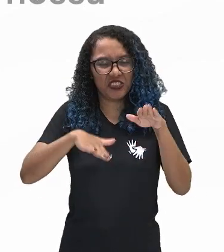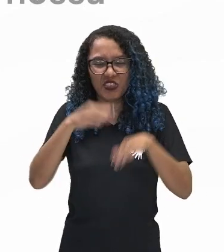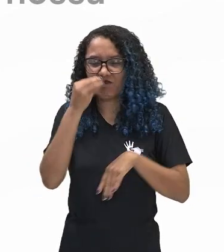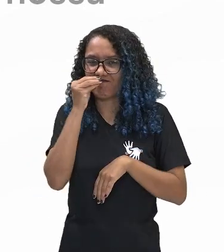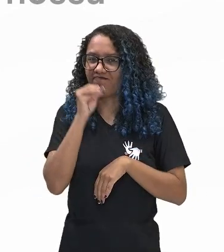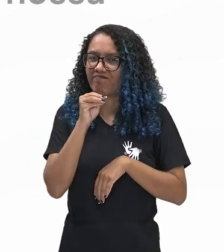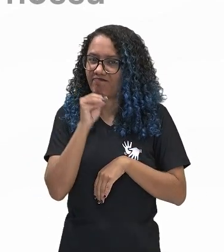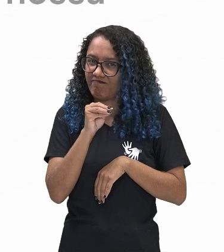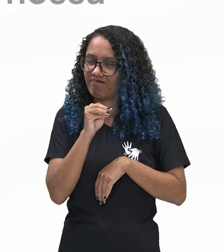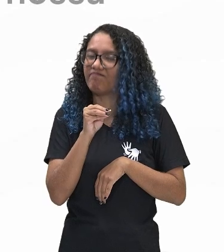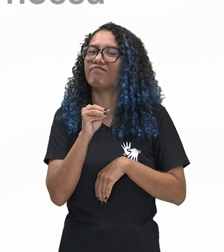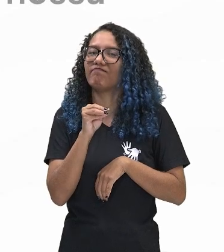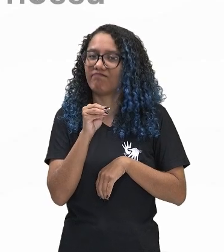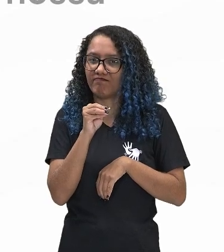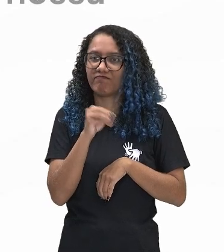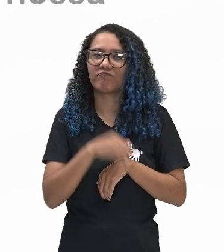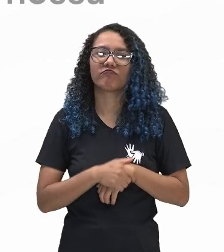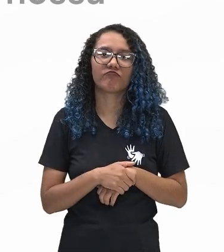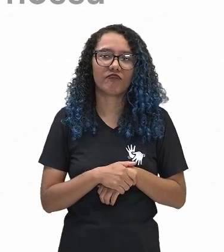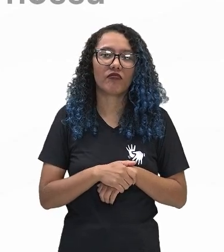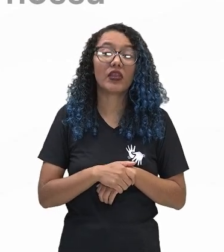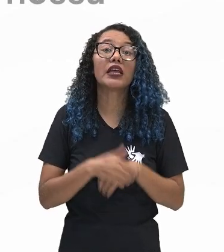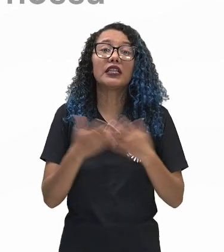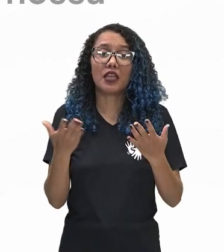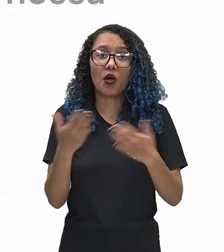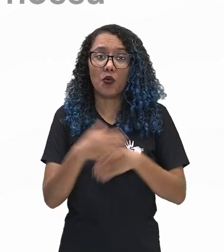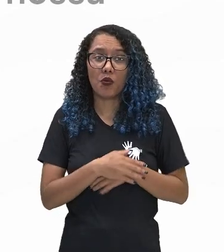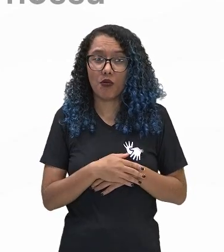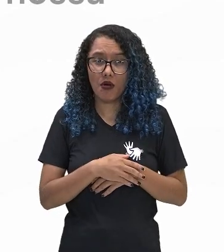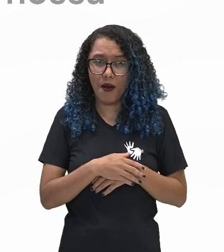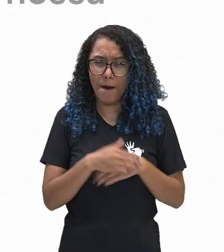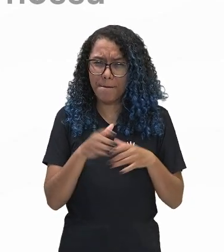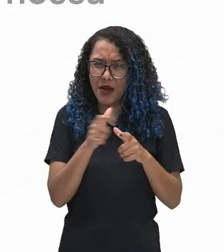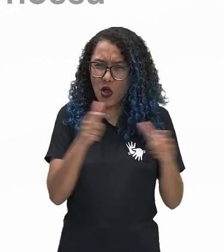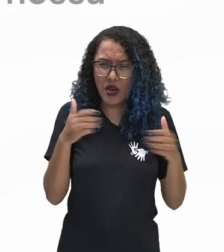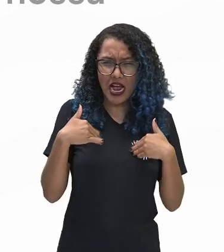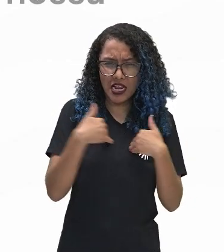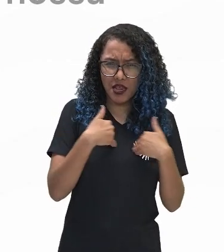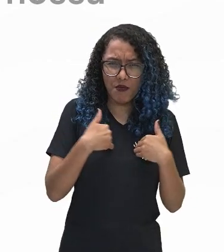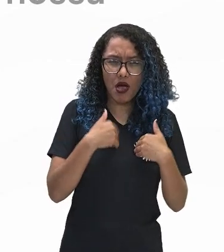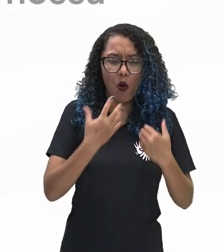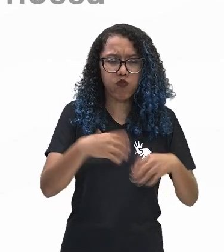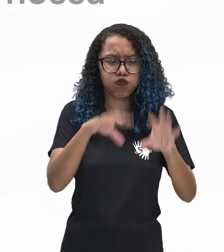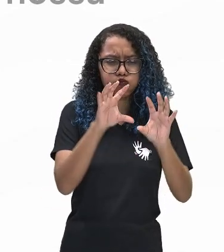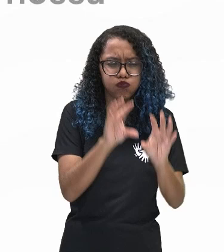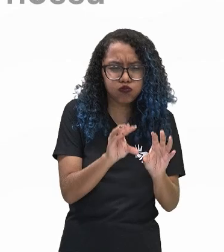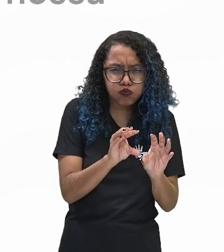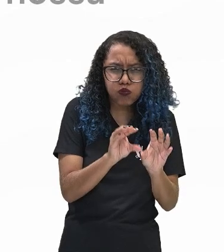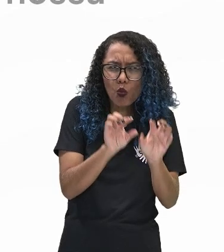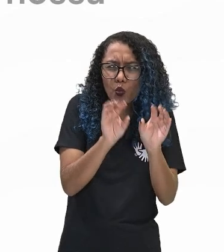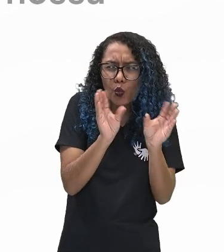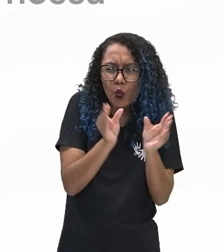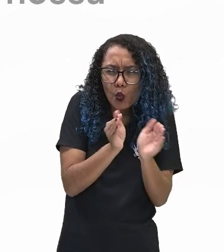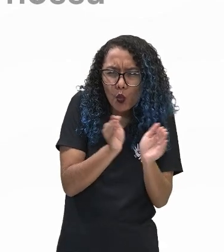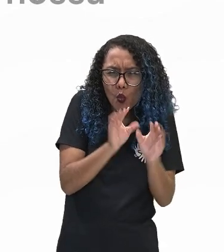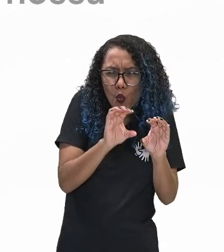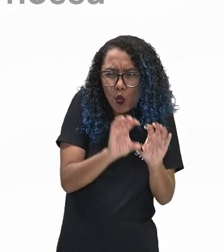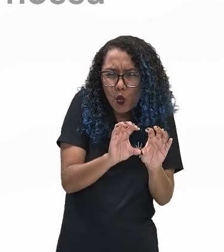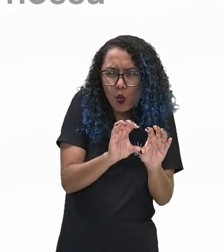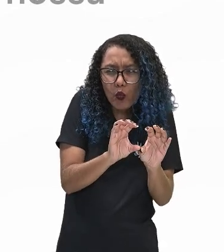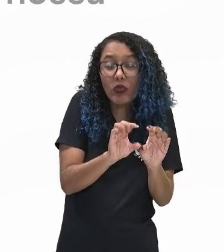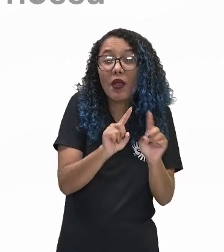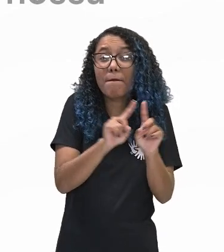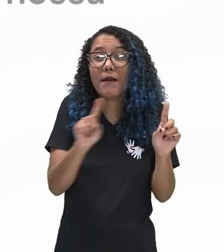subestimado Enquanto muitos animais têm nádegas relativamente pequenas e discretas a